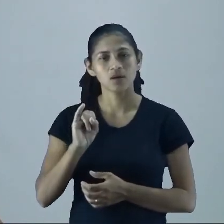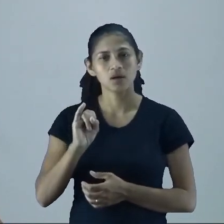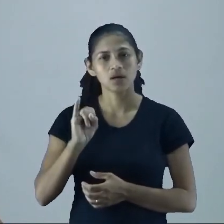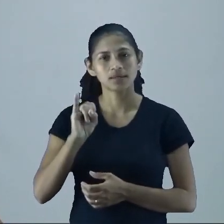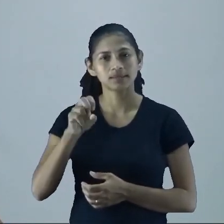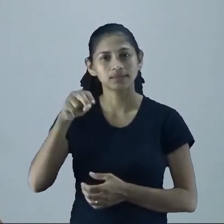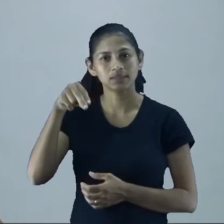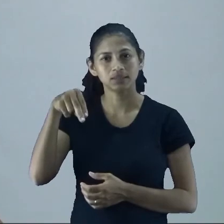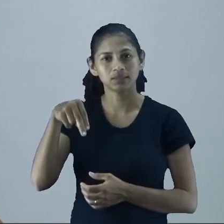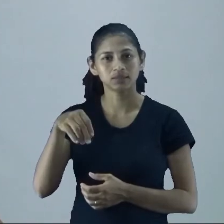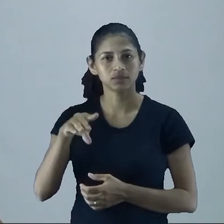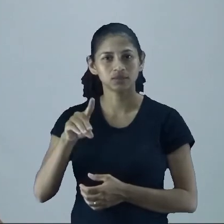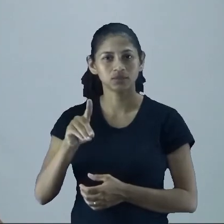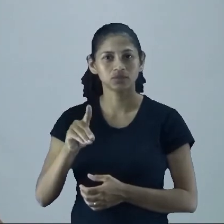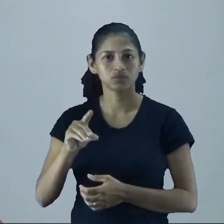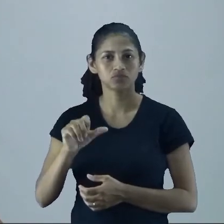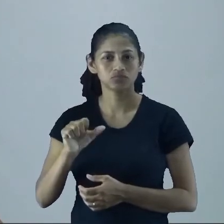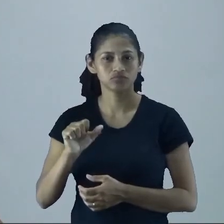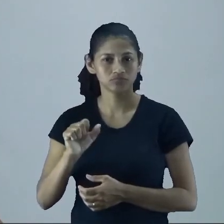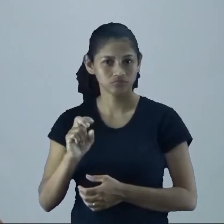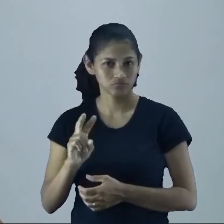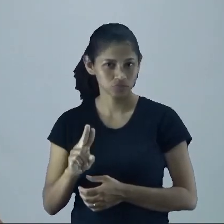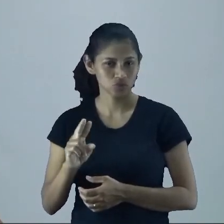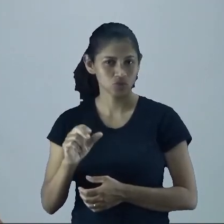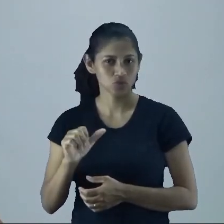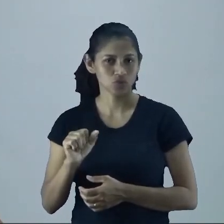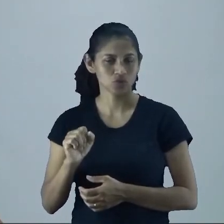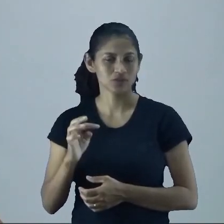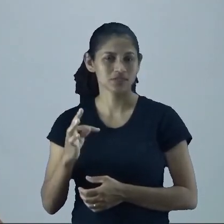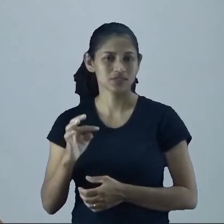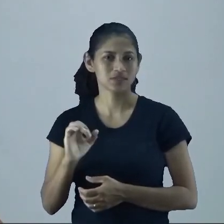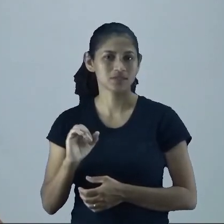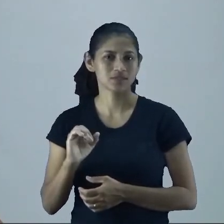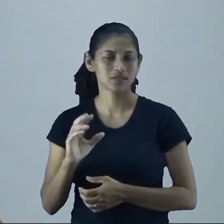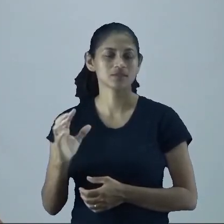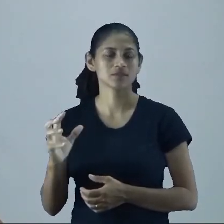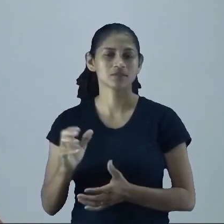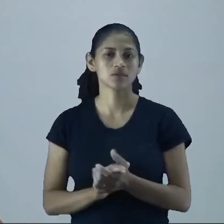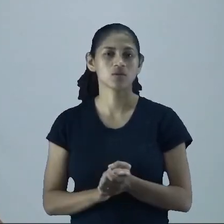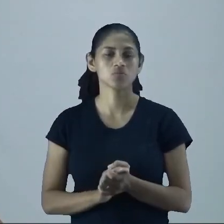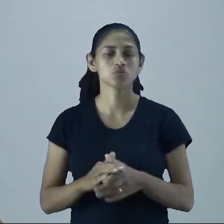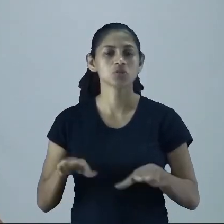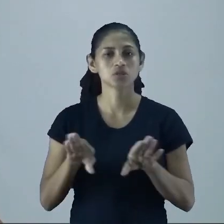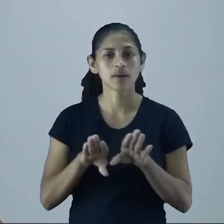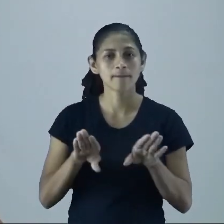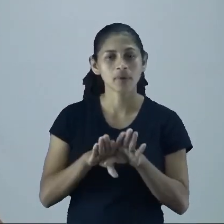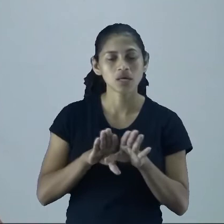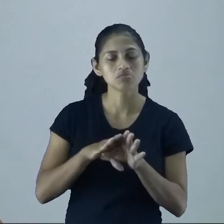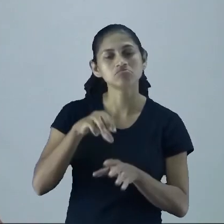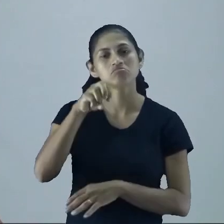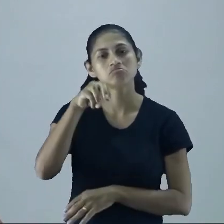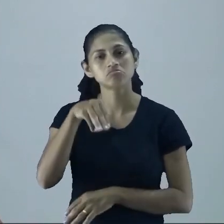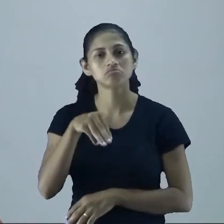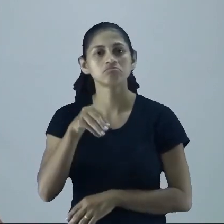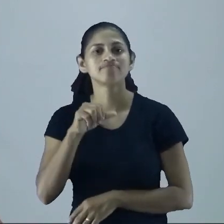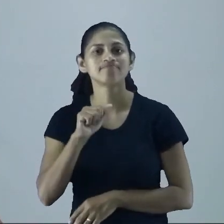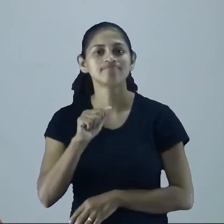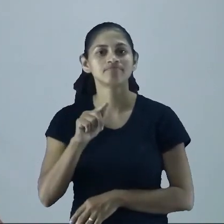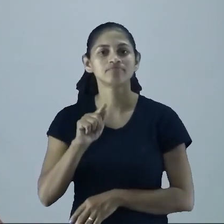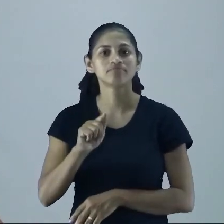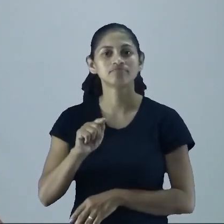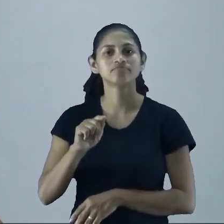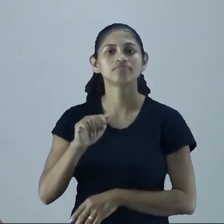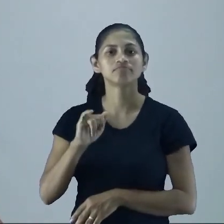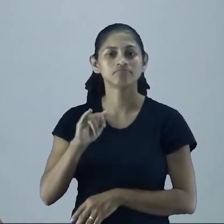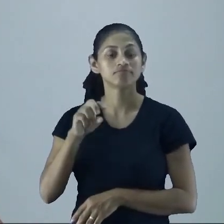porque queriam um emprego melhor, e a segunda foi a mecanização do campo. Os homens, a mão de obra humana